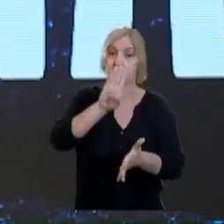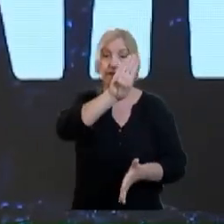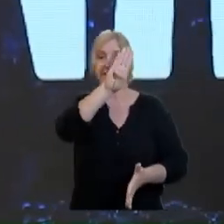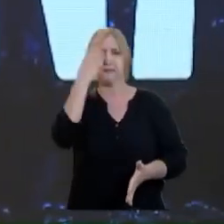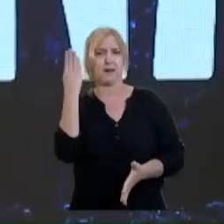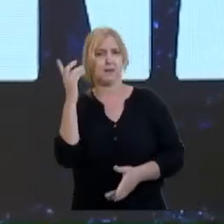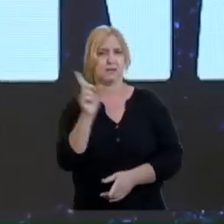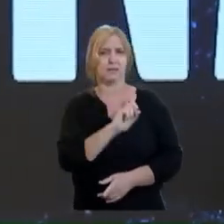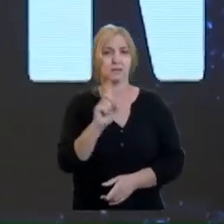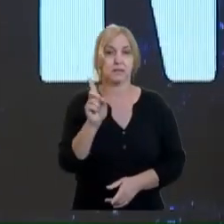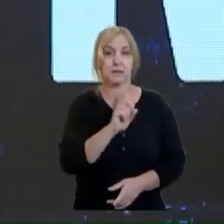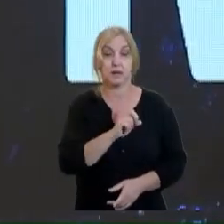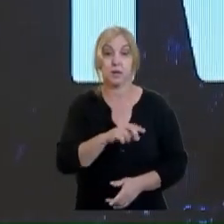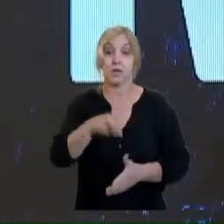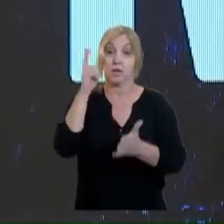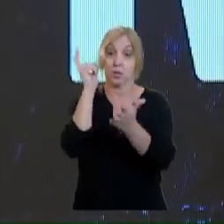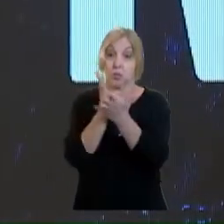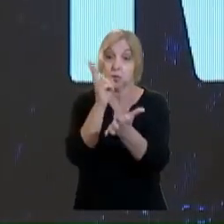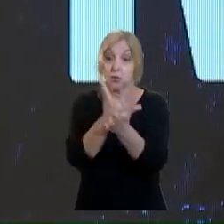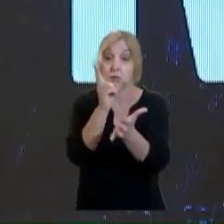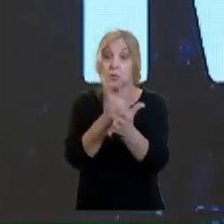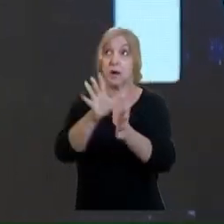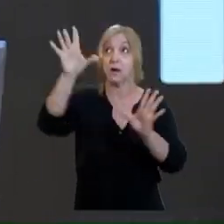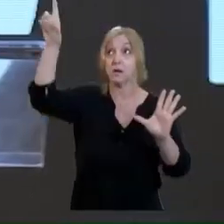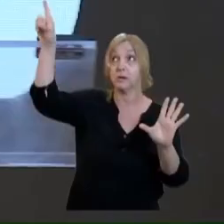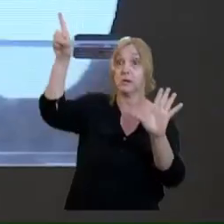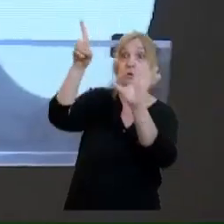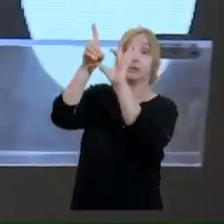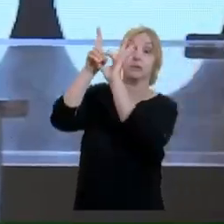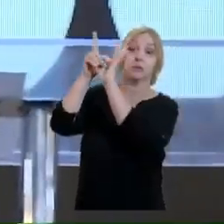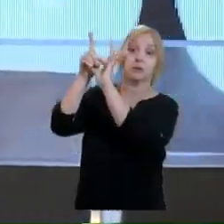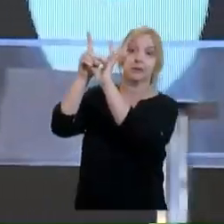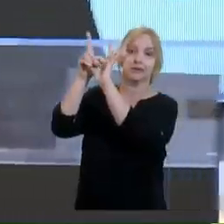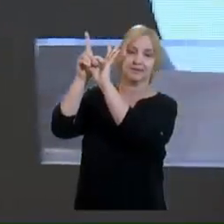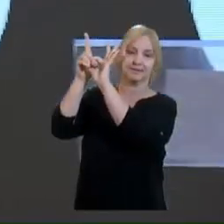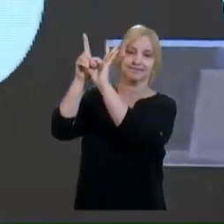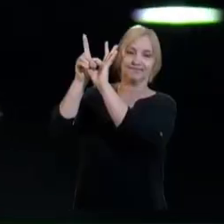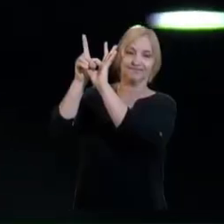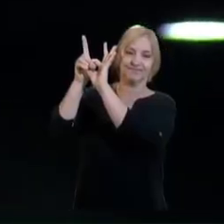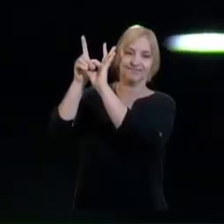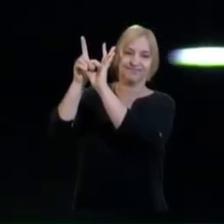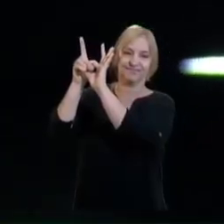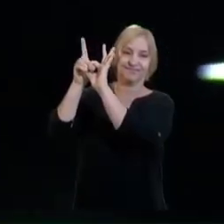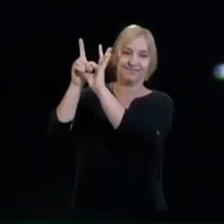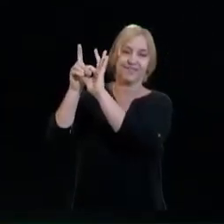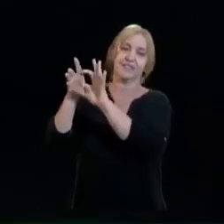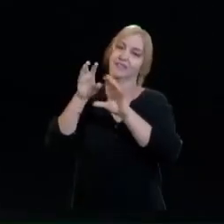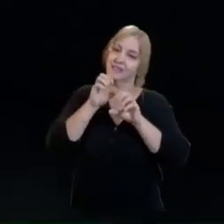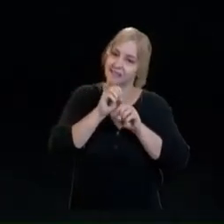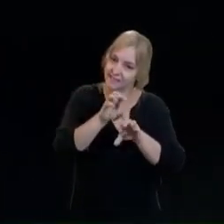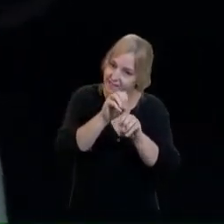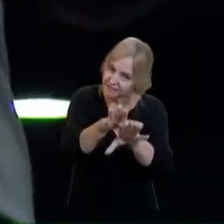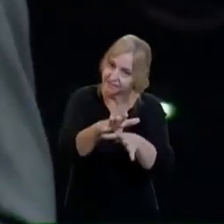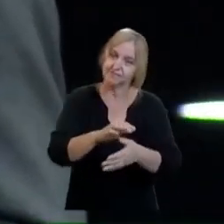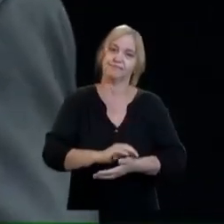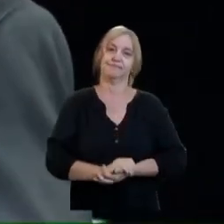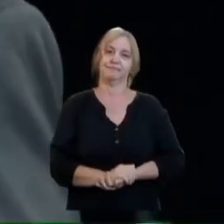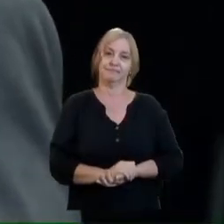falsa, permanecei nele, como ele vos ensinou.